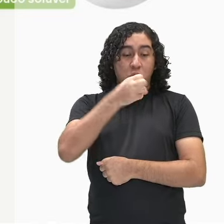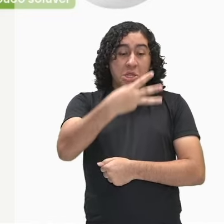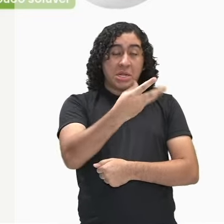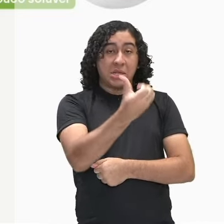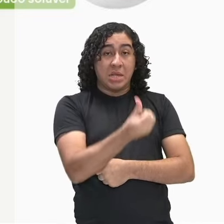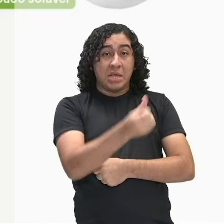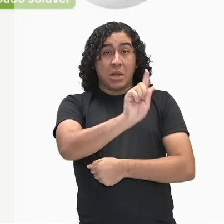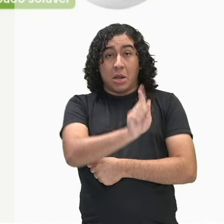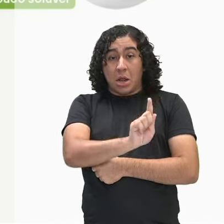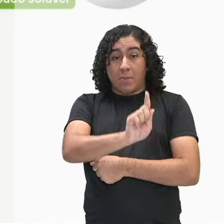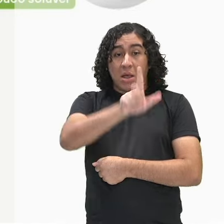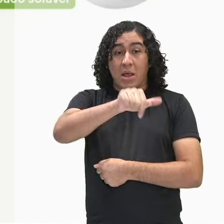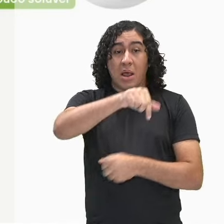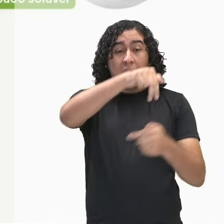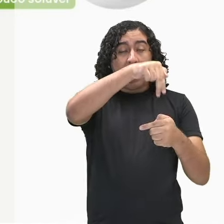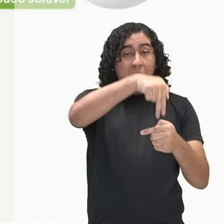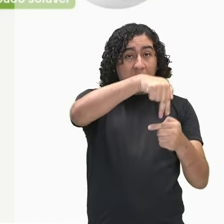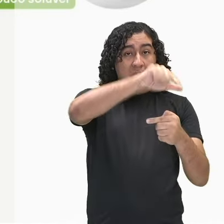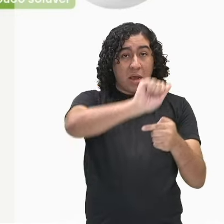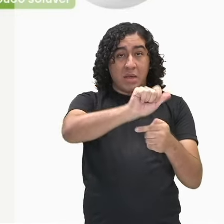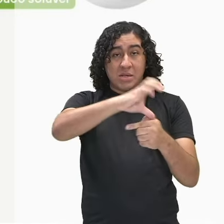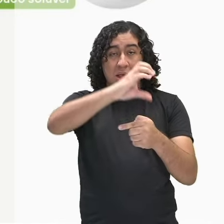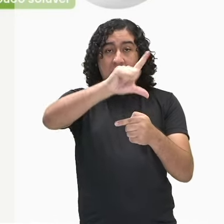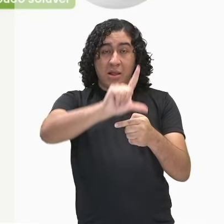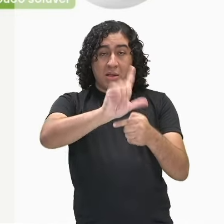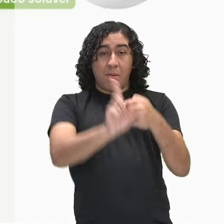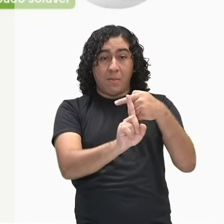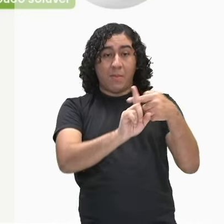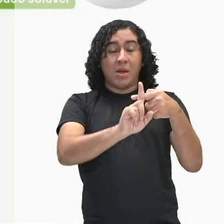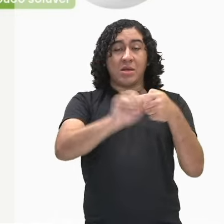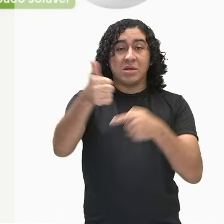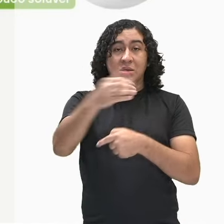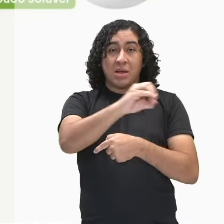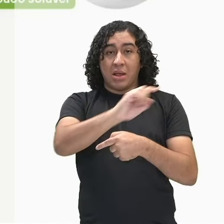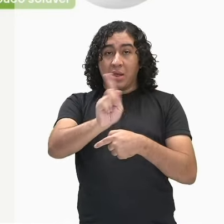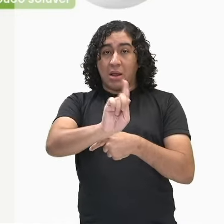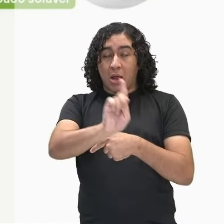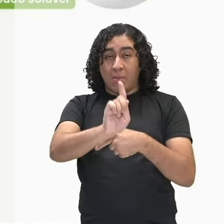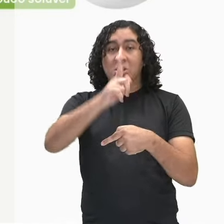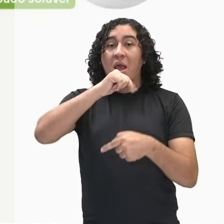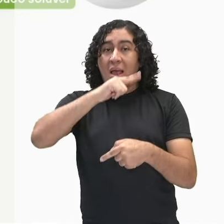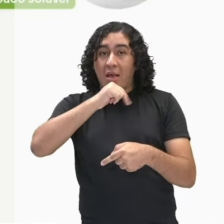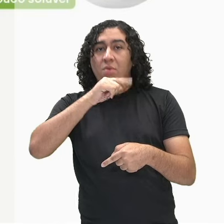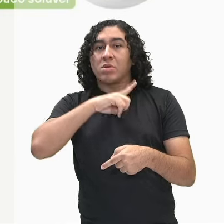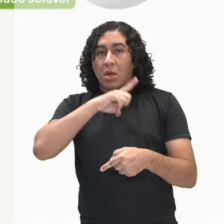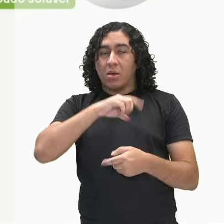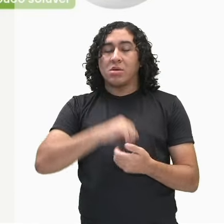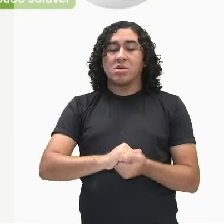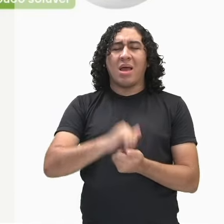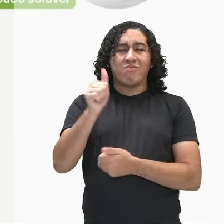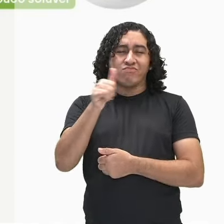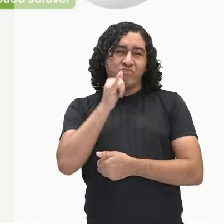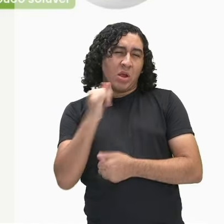de NaCl em 100 gramas de água, que é a mesma coisa que falar que eu tenho 100 ml,